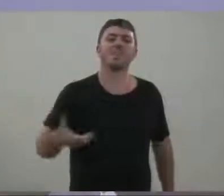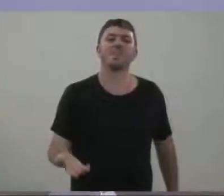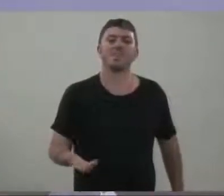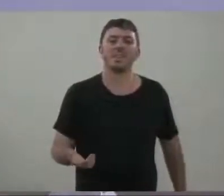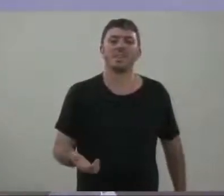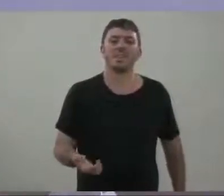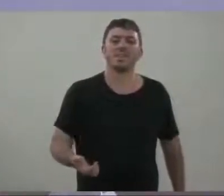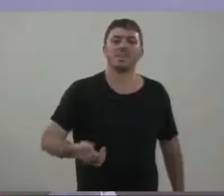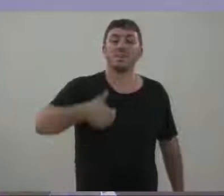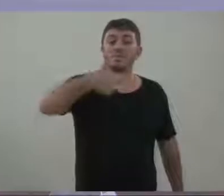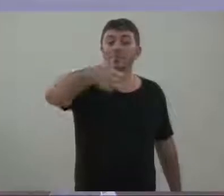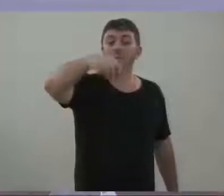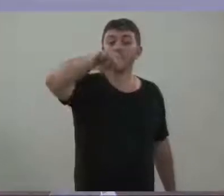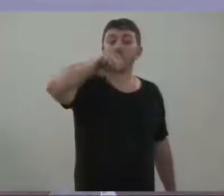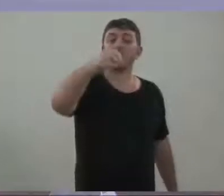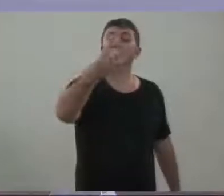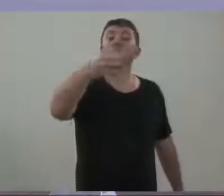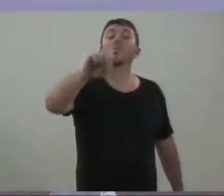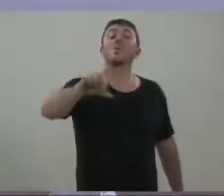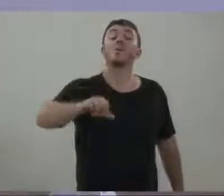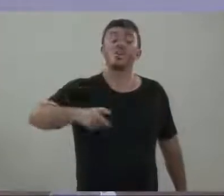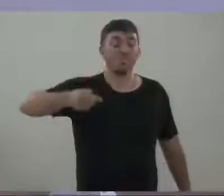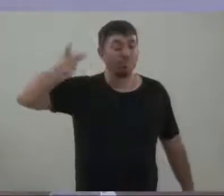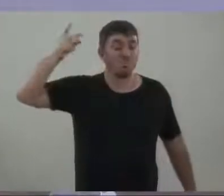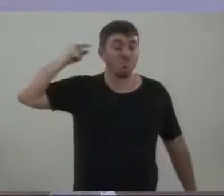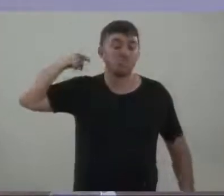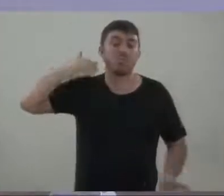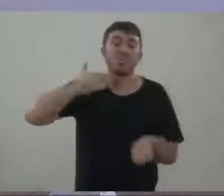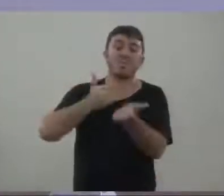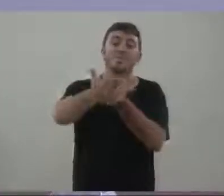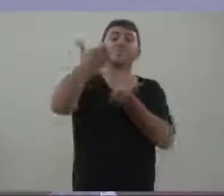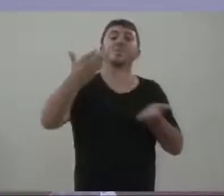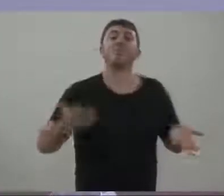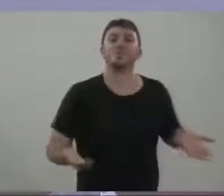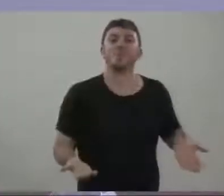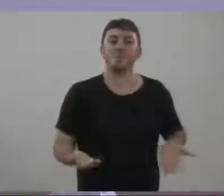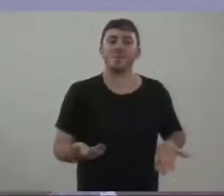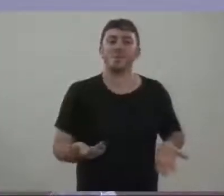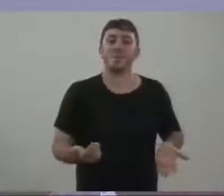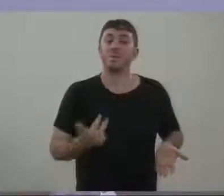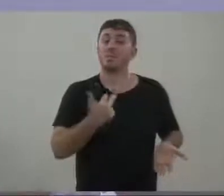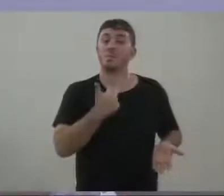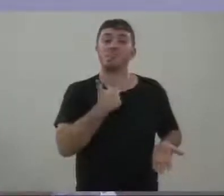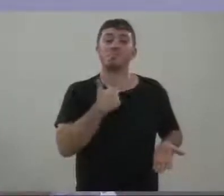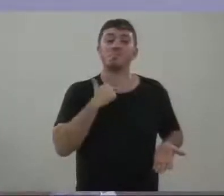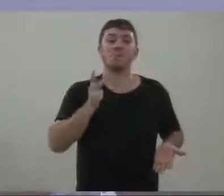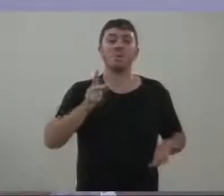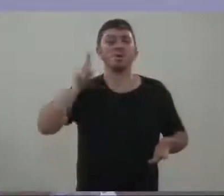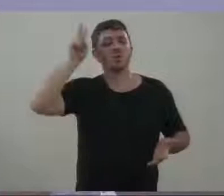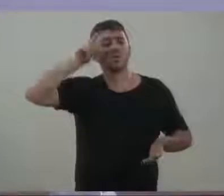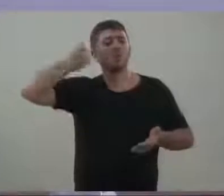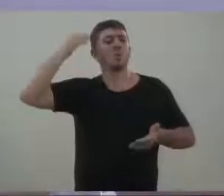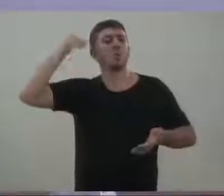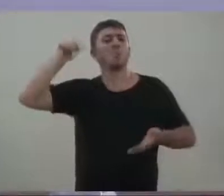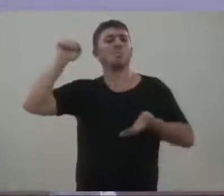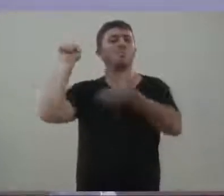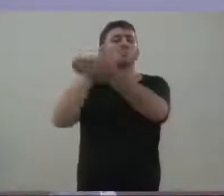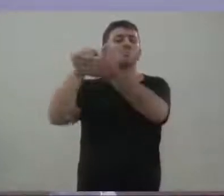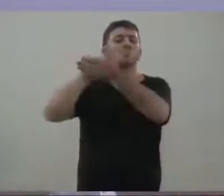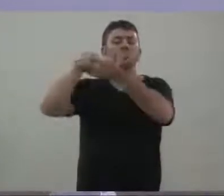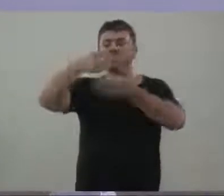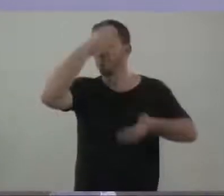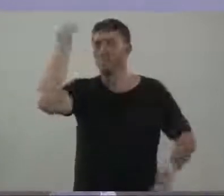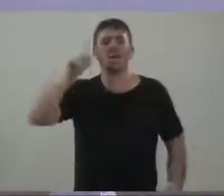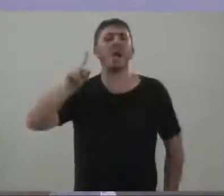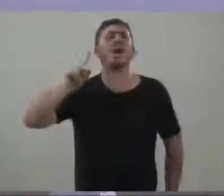aqui na casa. Tem que ter coragem para fazer, né? Para não apagar a história dessas pessoas, desses homens guerreiros que passaram aqui e